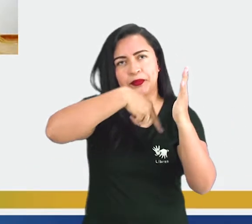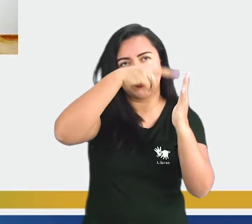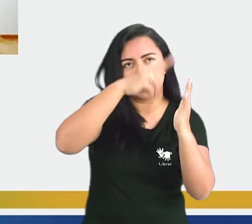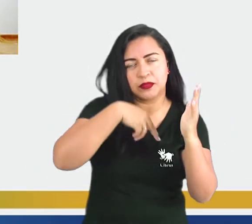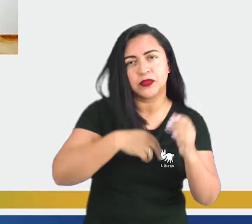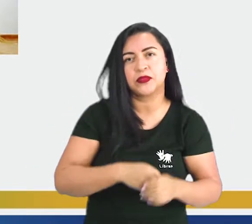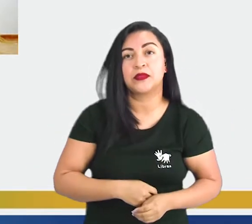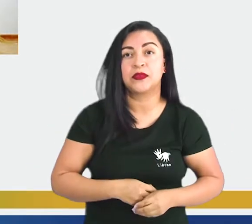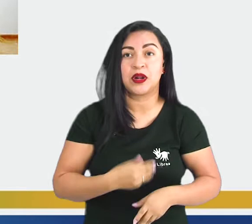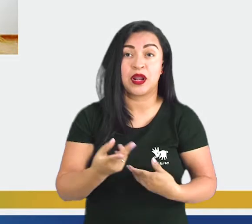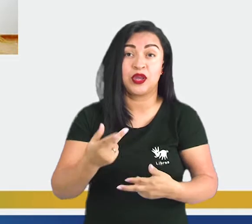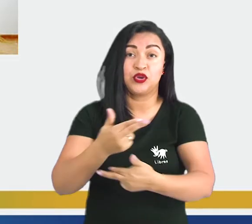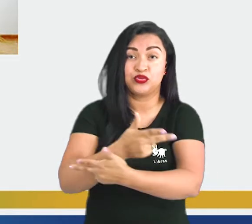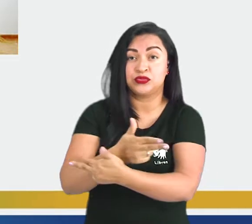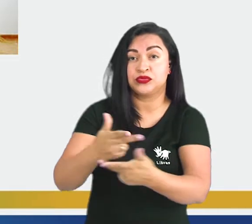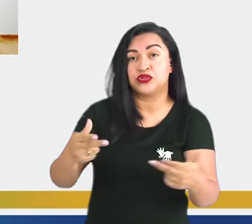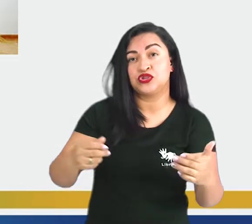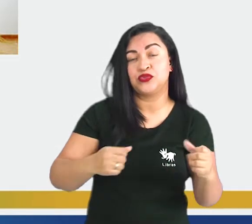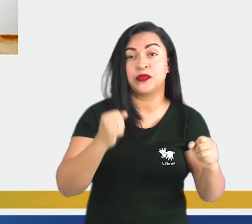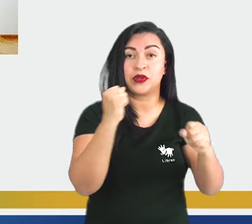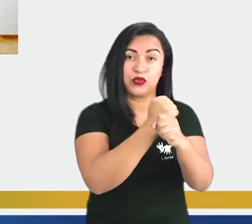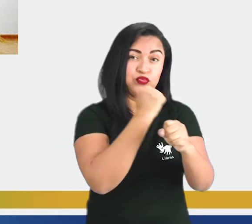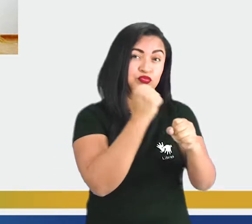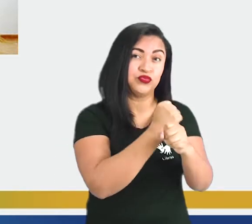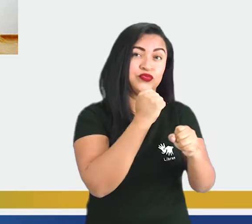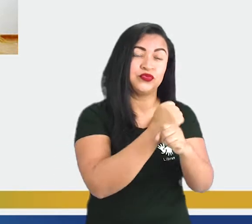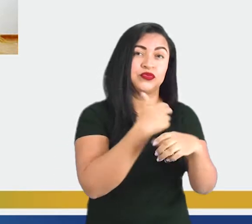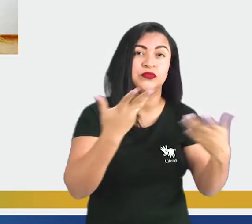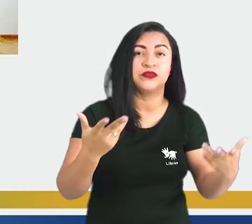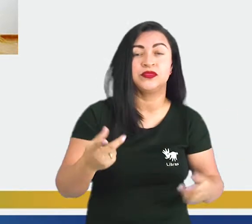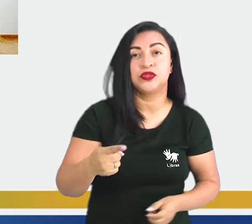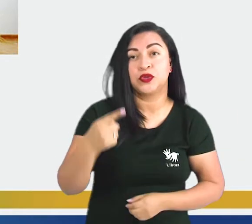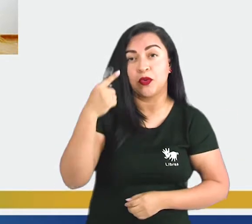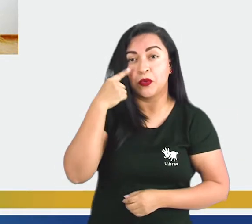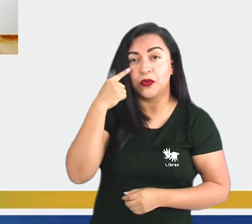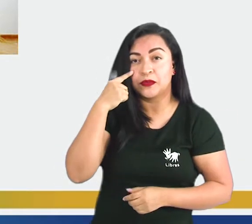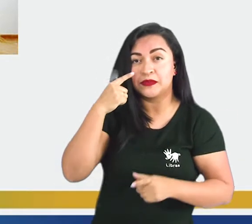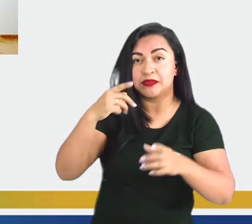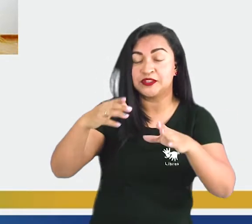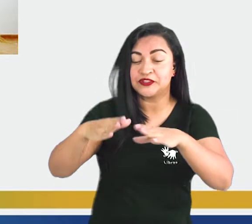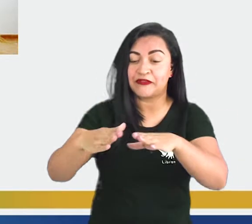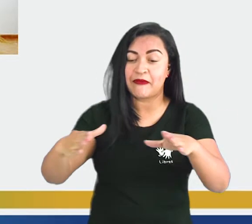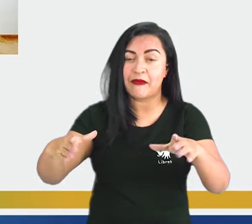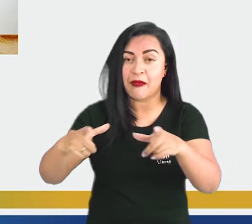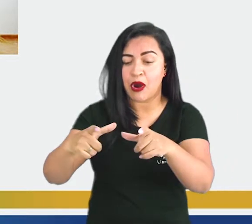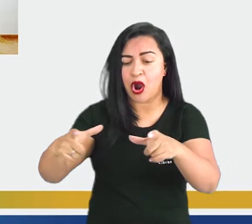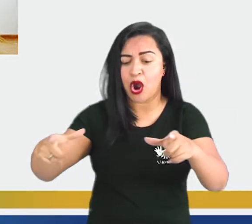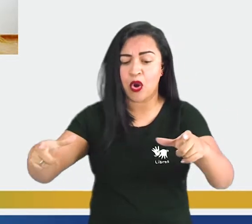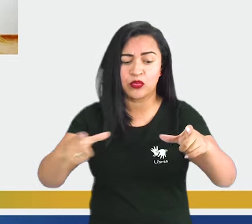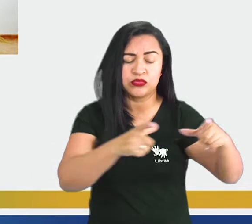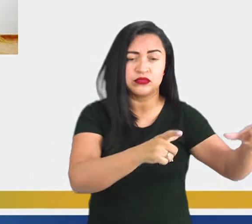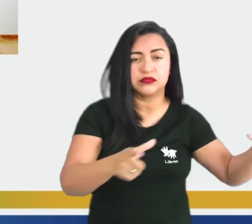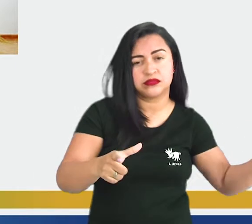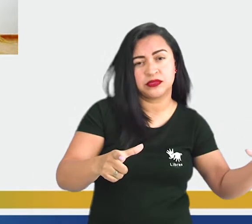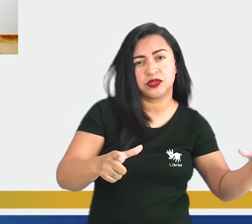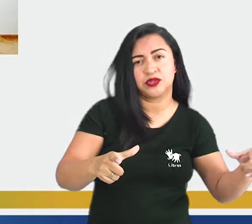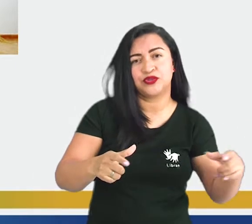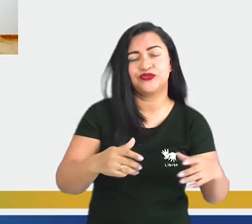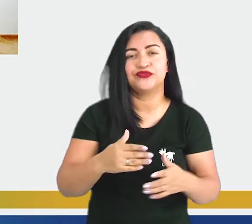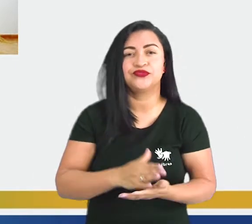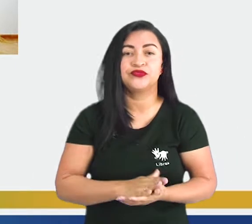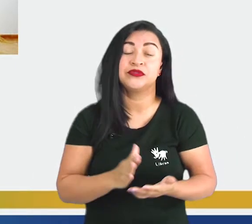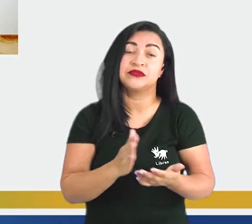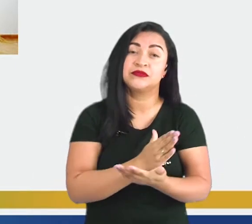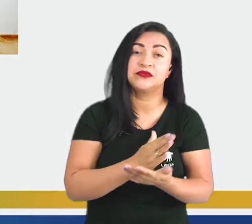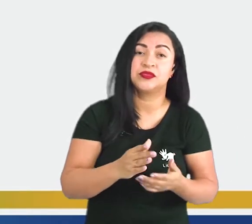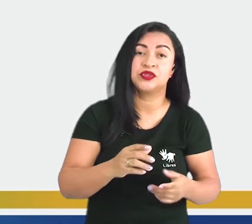um certo objeto ou ainda a verificação do espaço para inserir o objeto, dependem do cálculo de área de